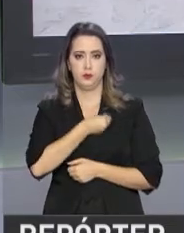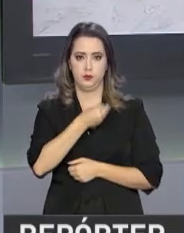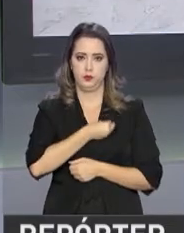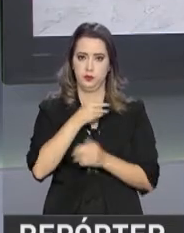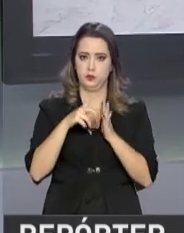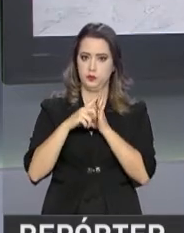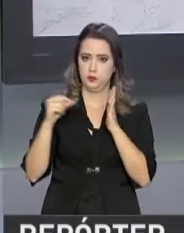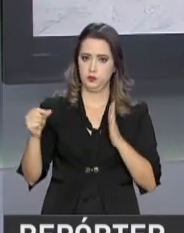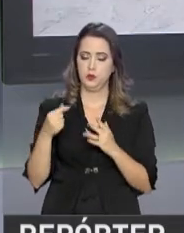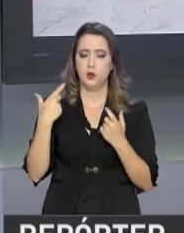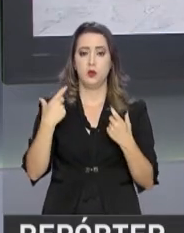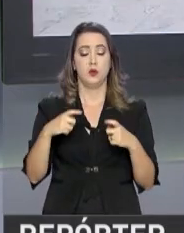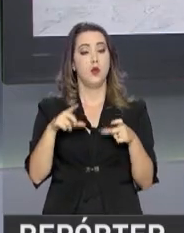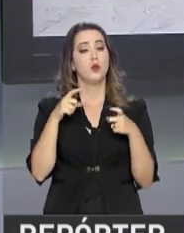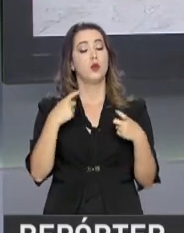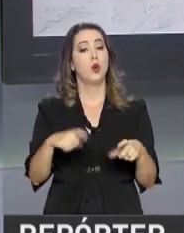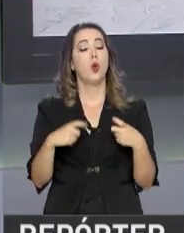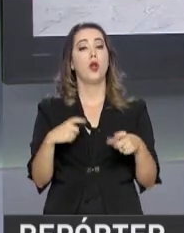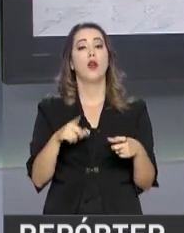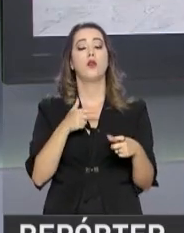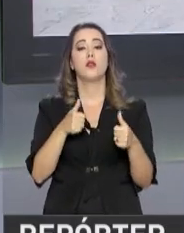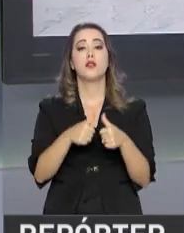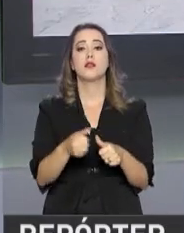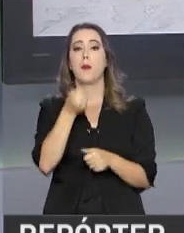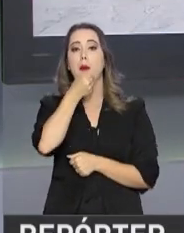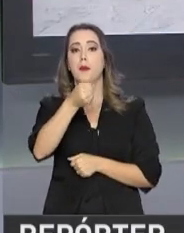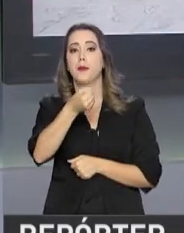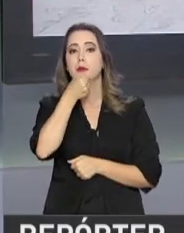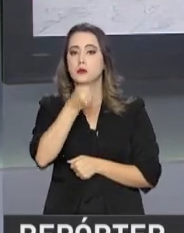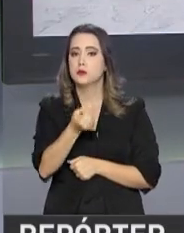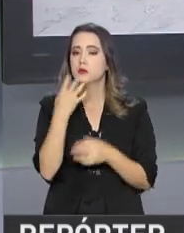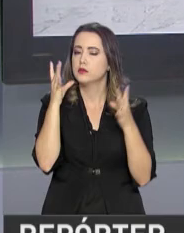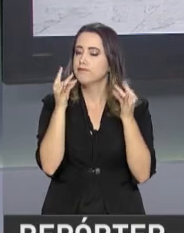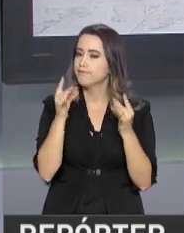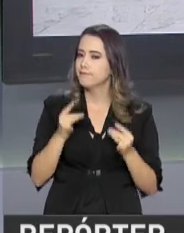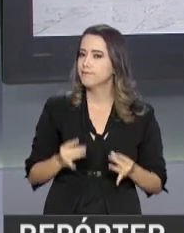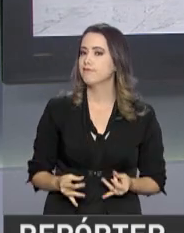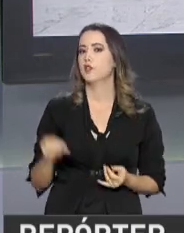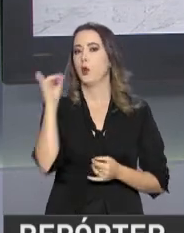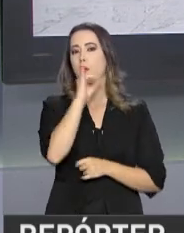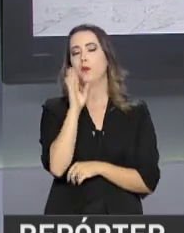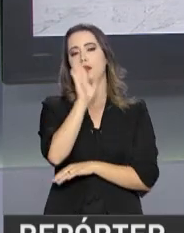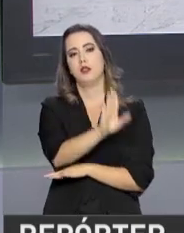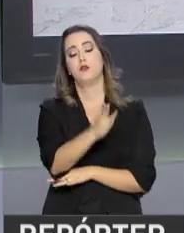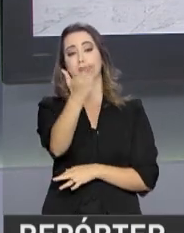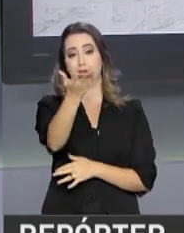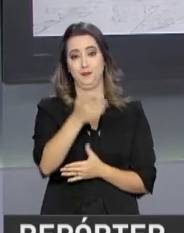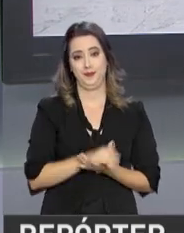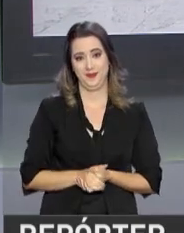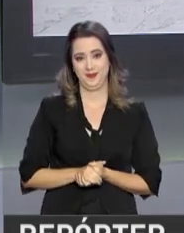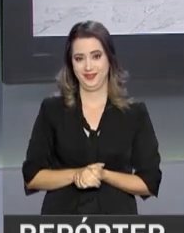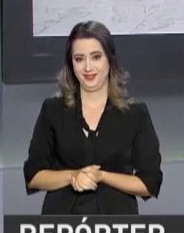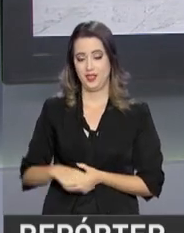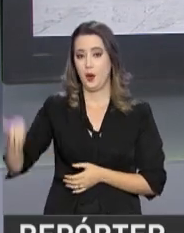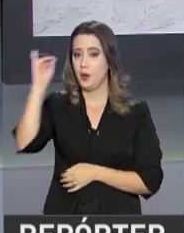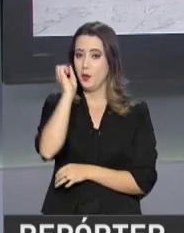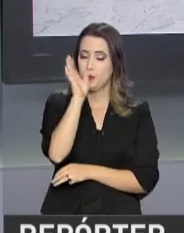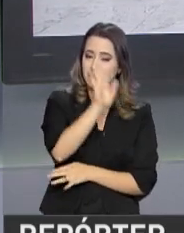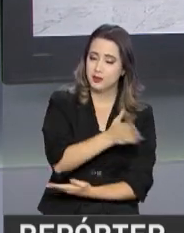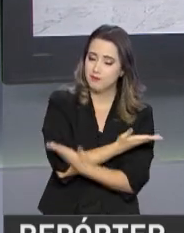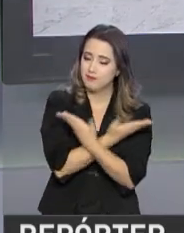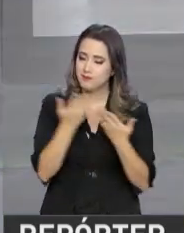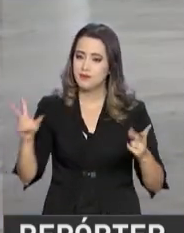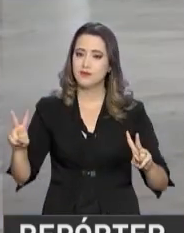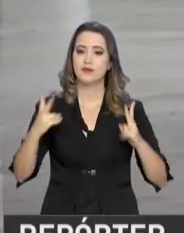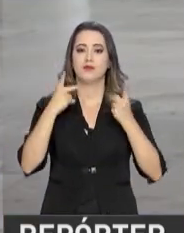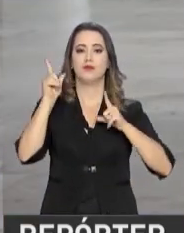vivo ao palácio do planalto onde o repórter paulo la sálvia tem mais detalhes boa tarde paulo o la gabriela boa tarde boa